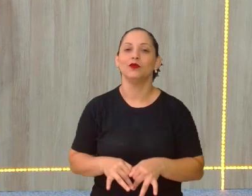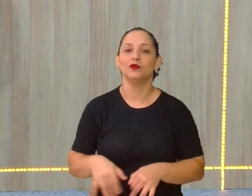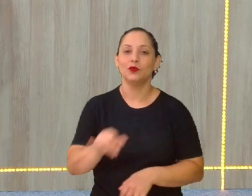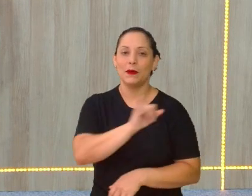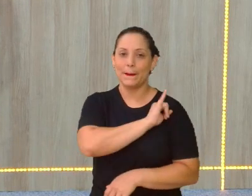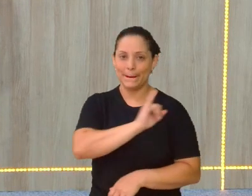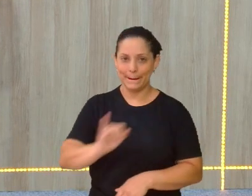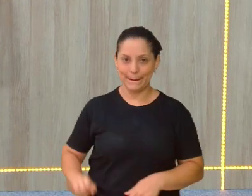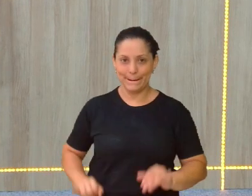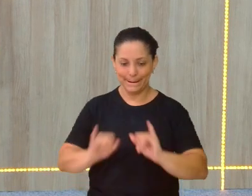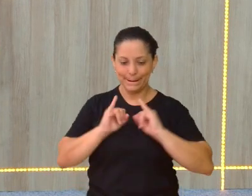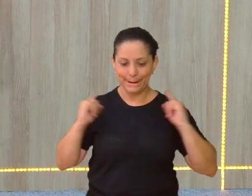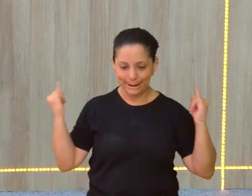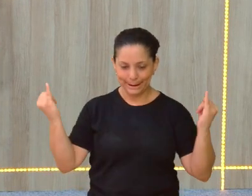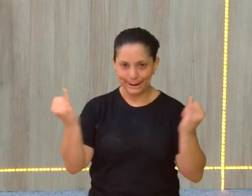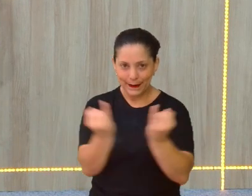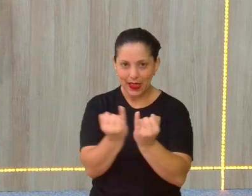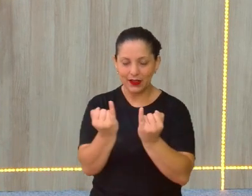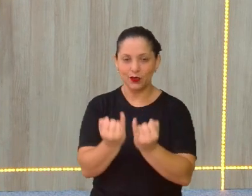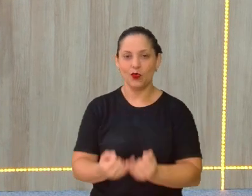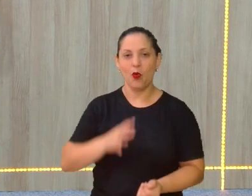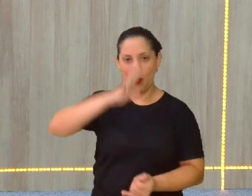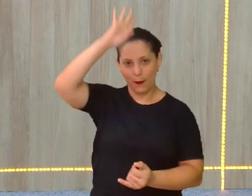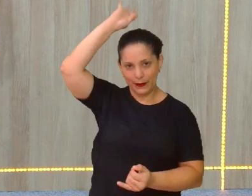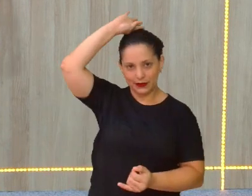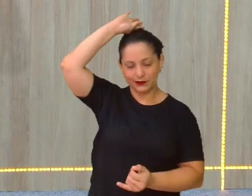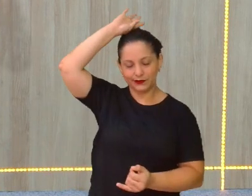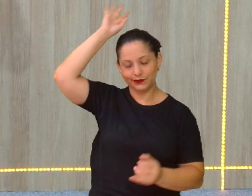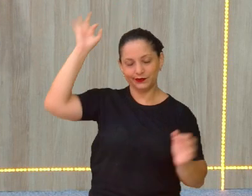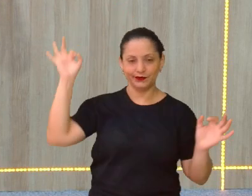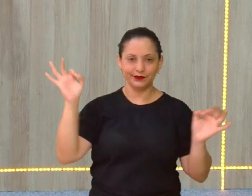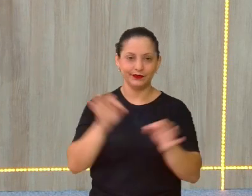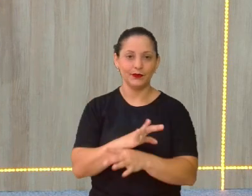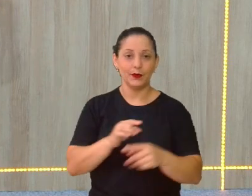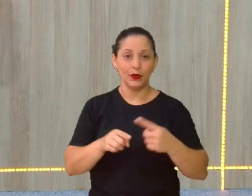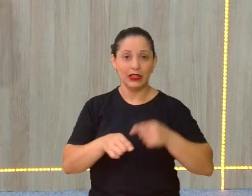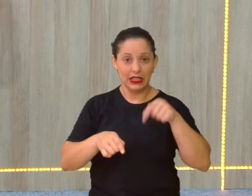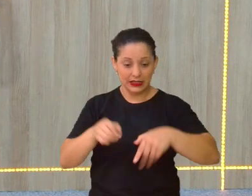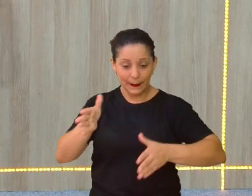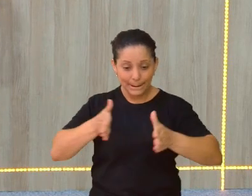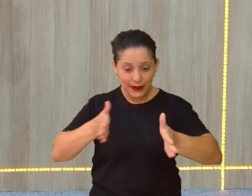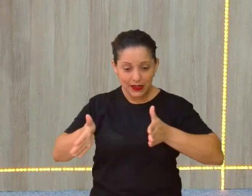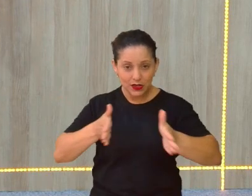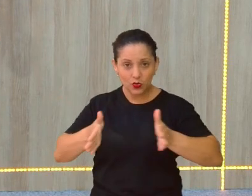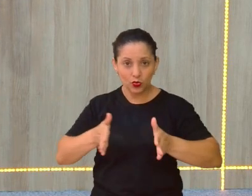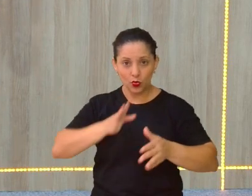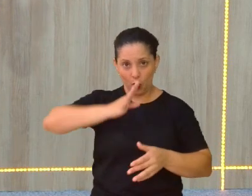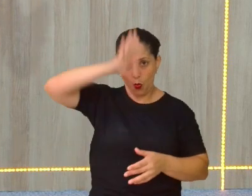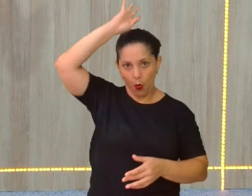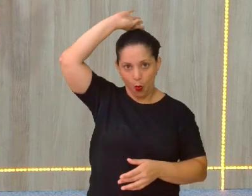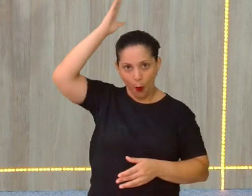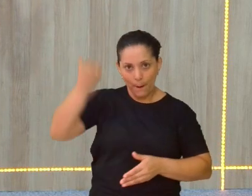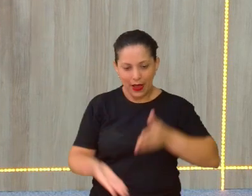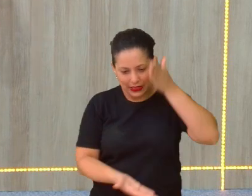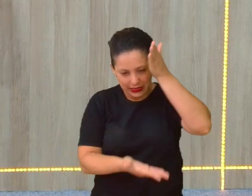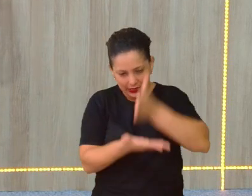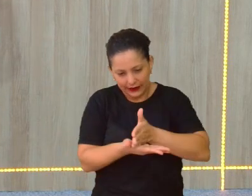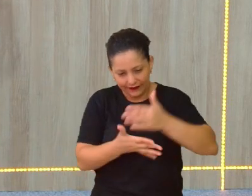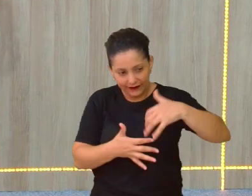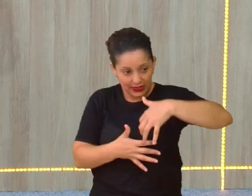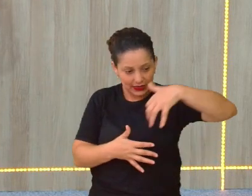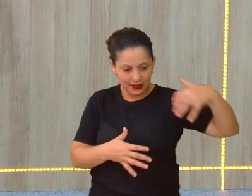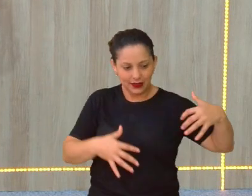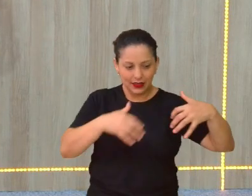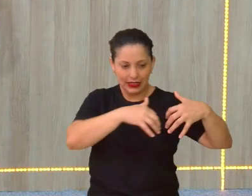do Ocidente, porque nesse período, inclusive, Roma havia sido dividida em duas partes, o Império Romano do Ocidente e o